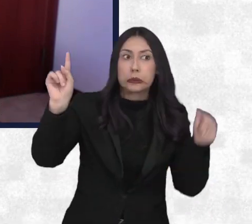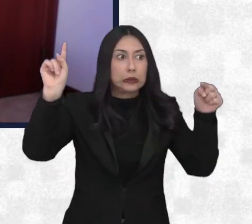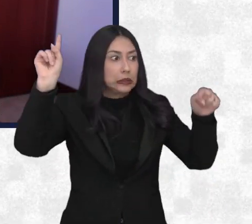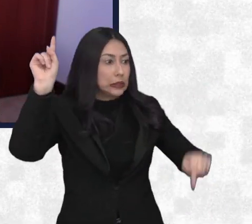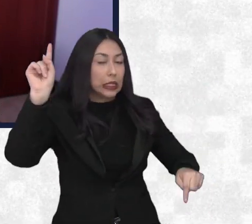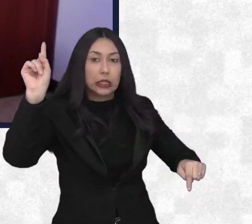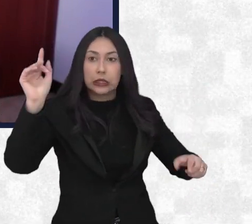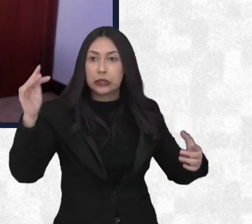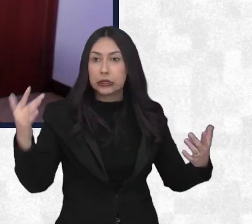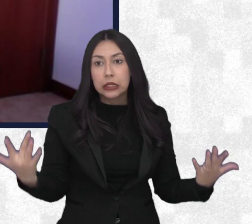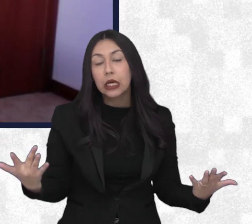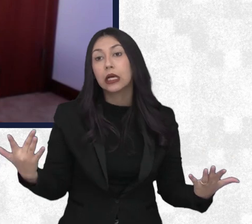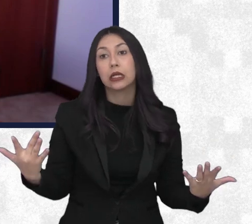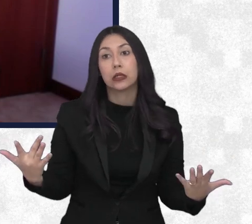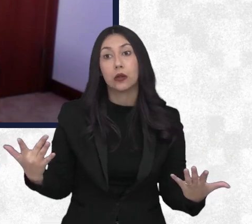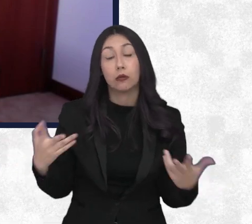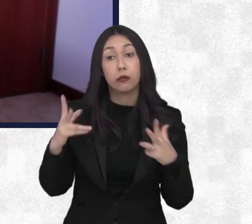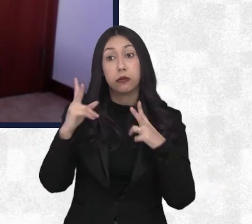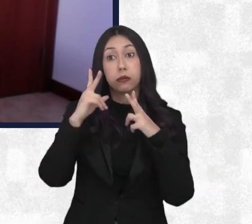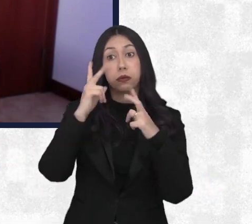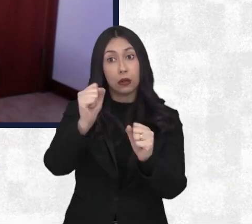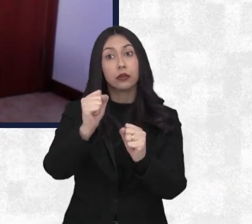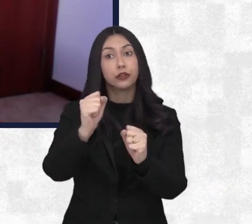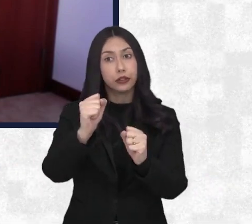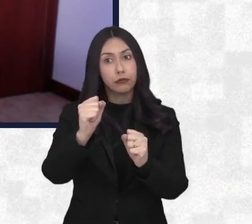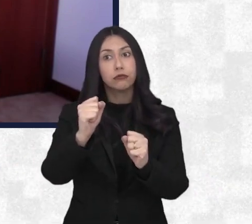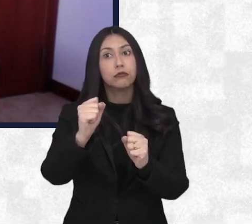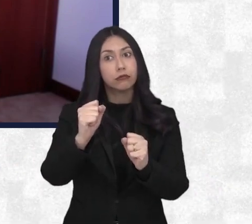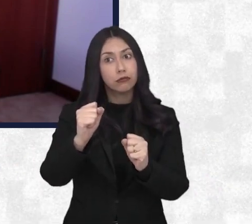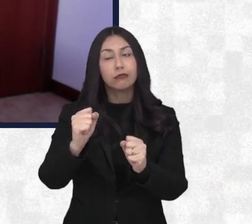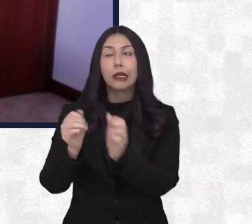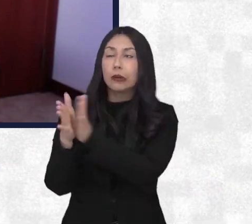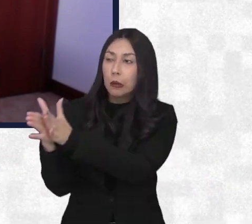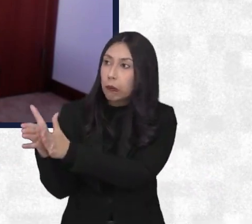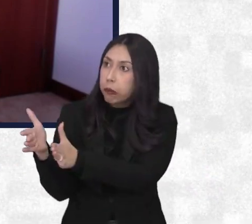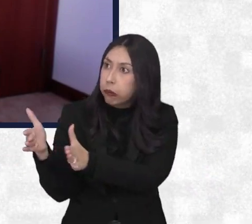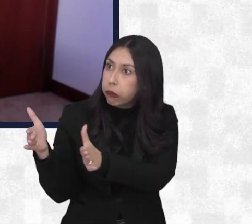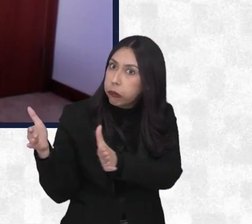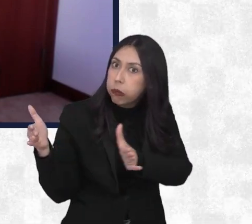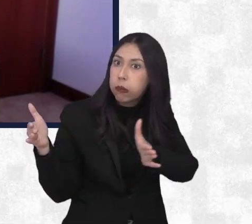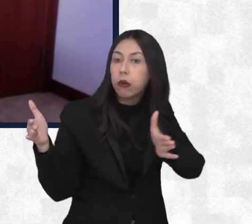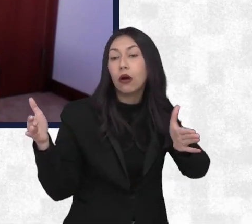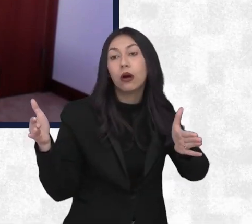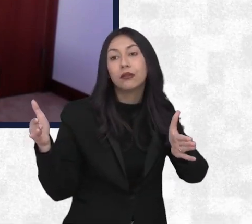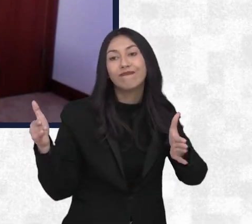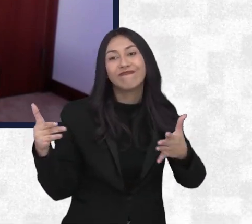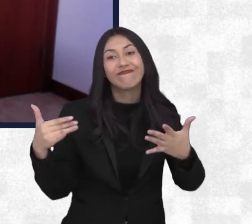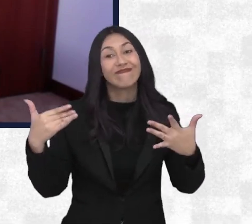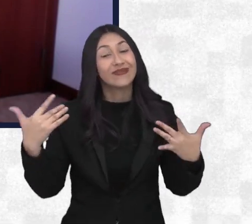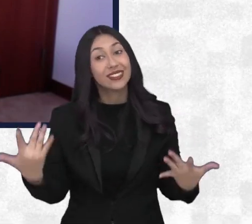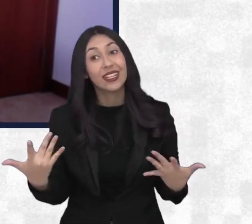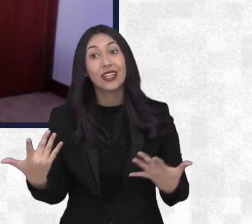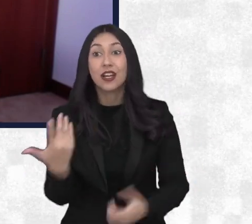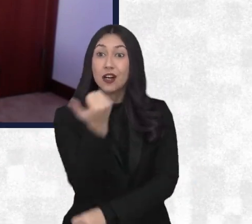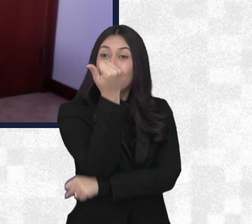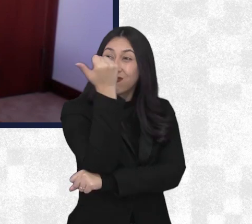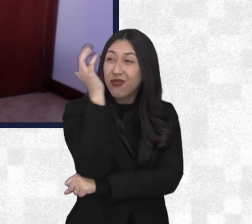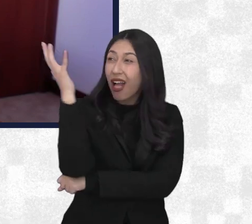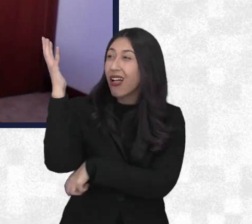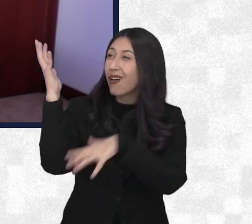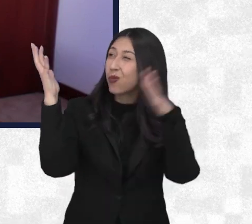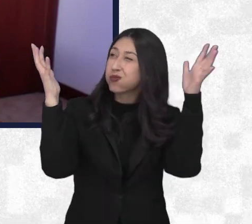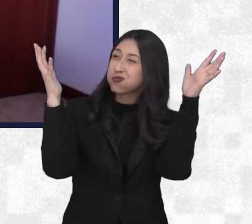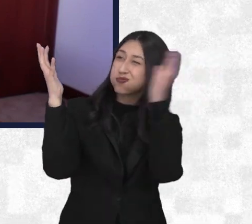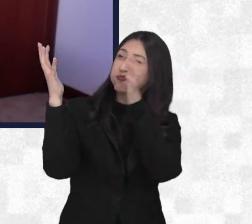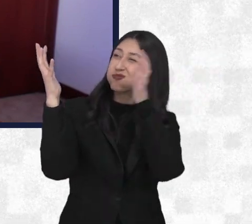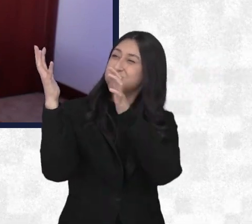mais, um montão assim, mais frequente do que o que a gente costumava ver, mais intenso, mais prolongado às vezes, e isso vai forçar a